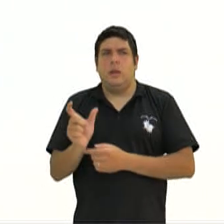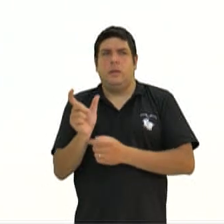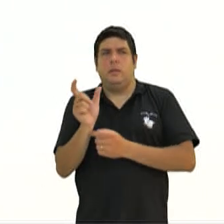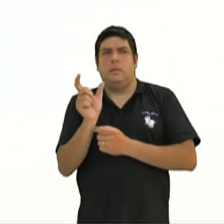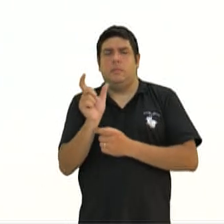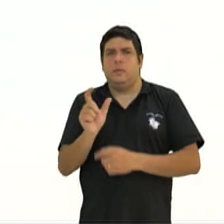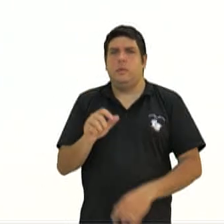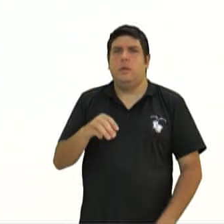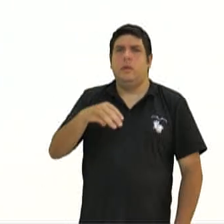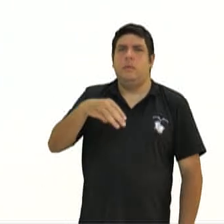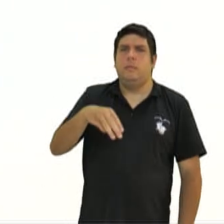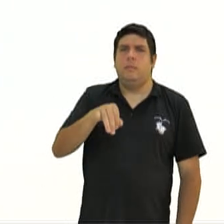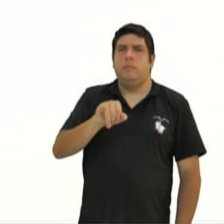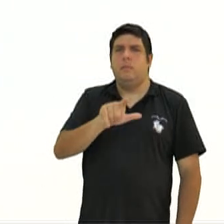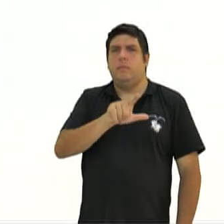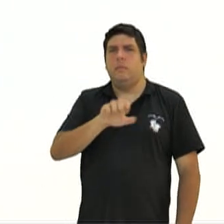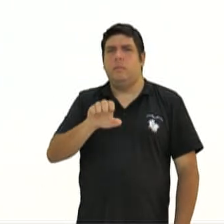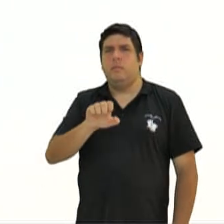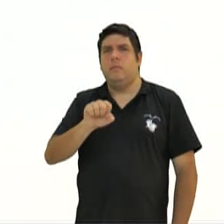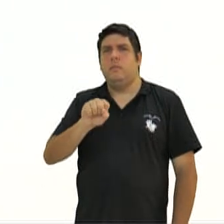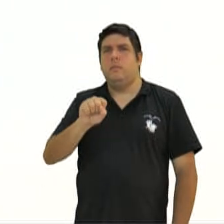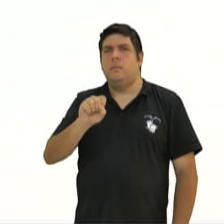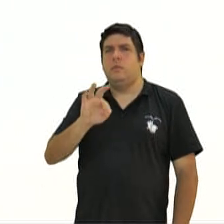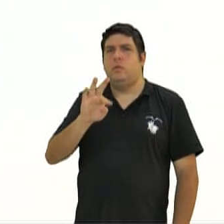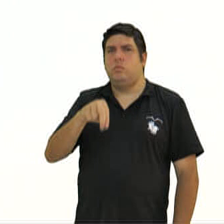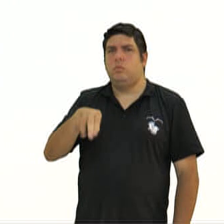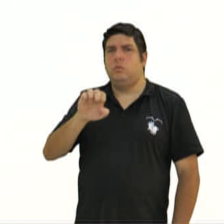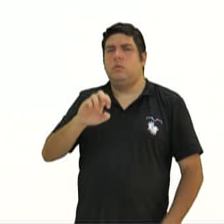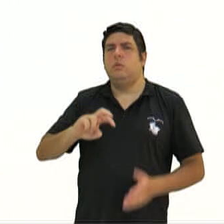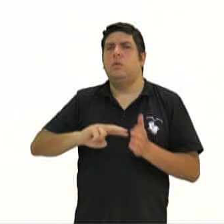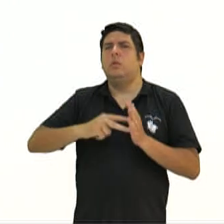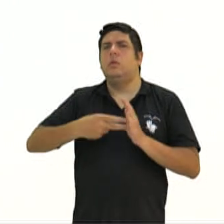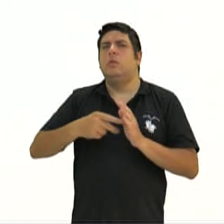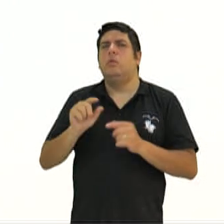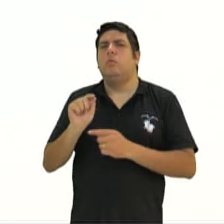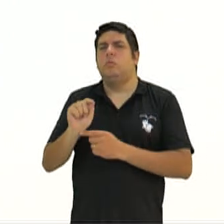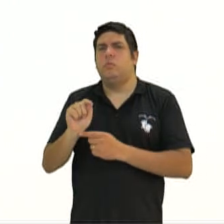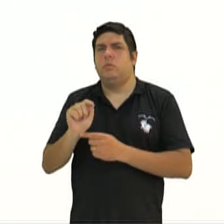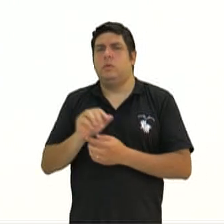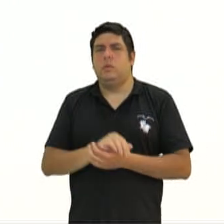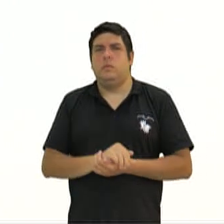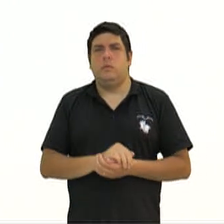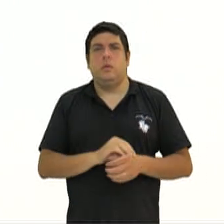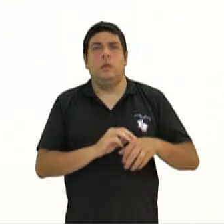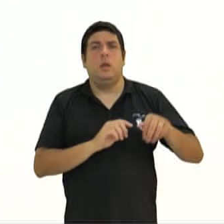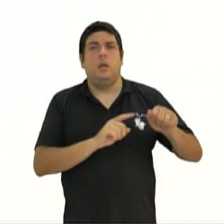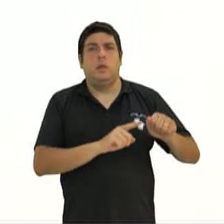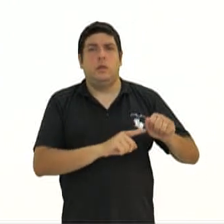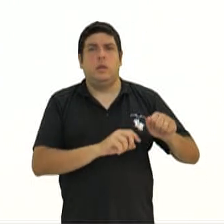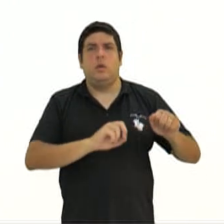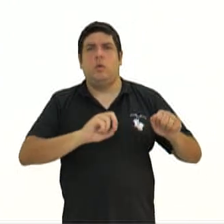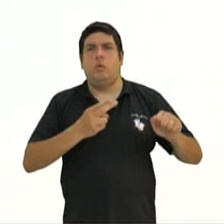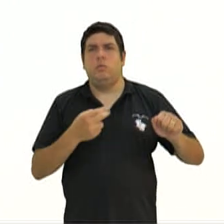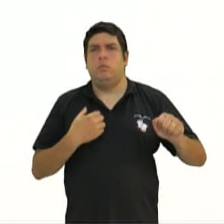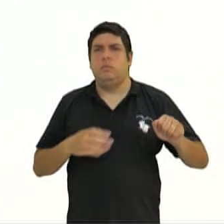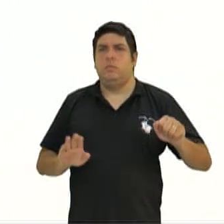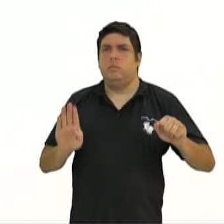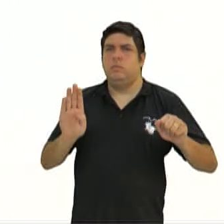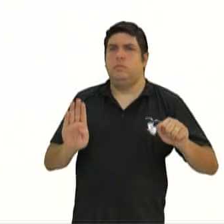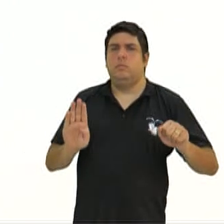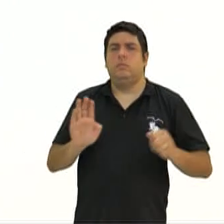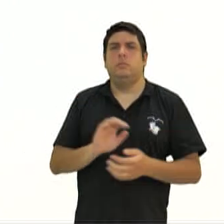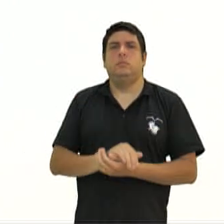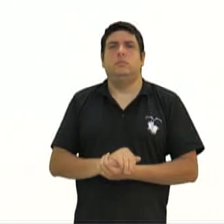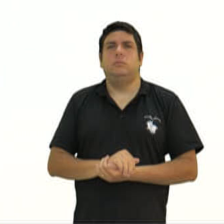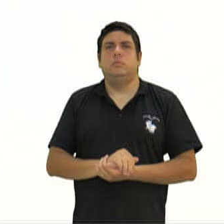que aparece na linha número 3, ela tem o mesmo significado que event, letra A, or beginning, letra